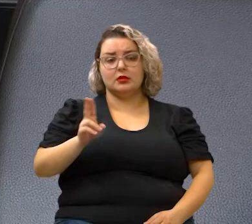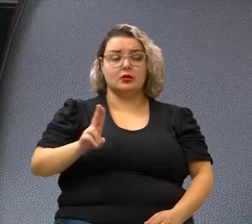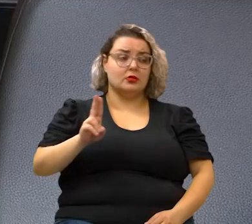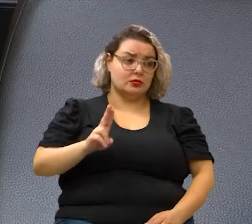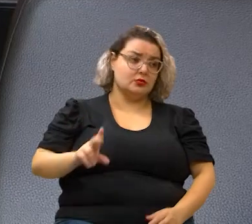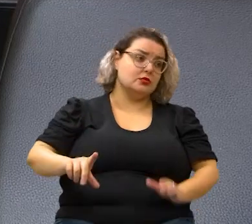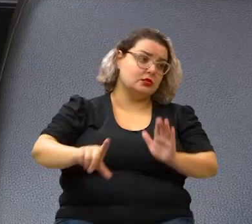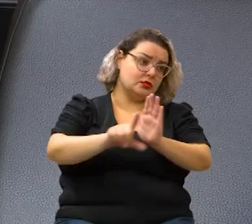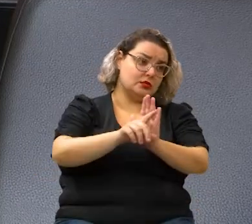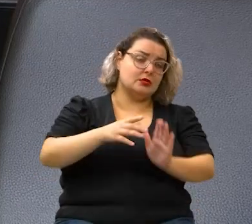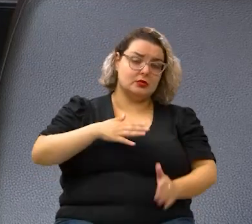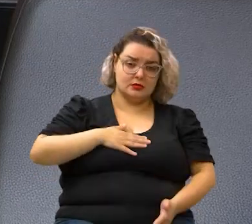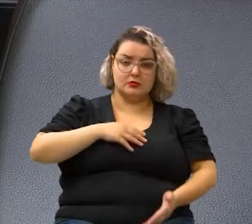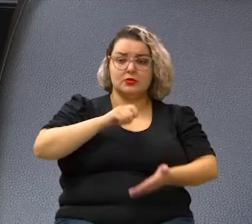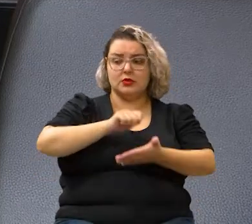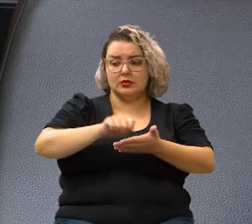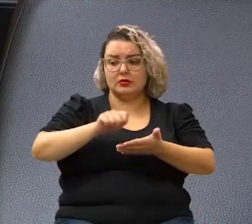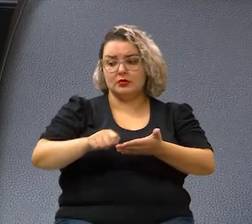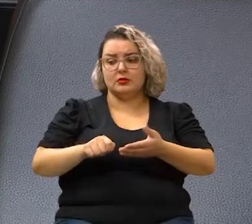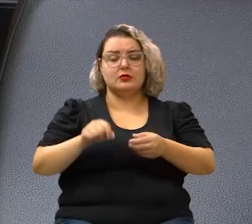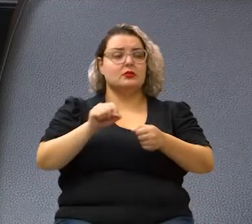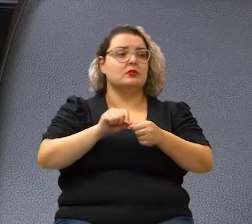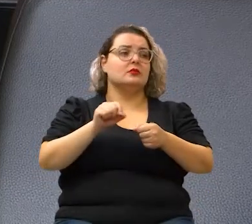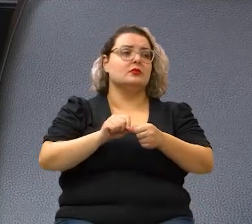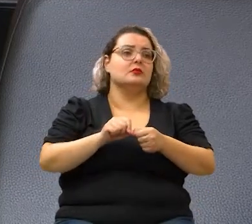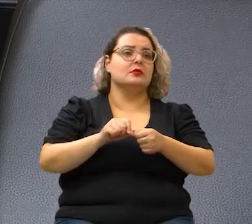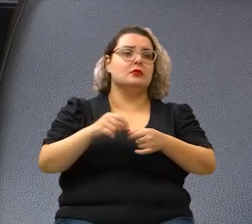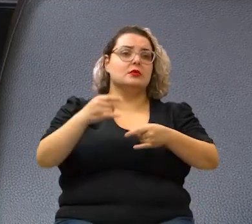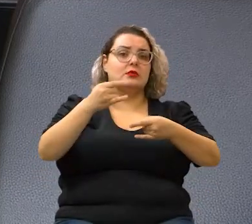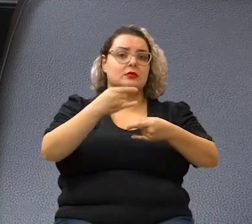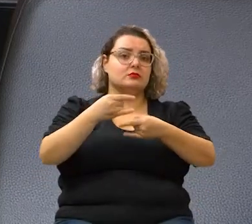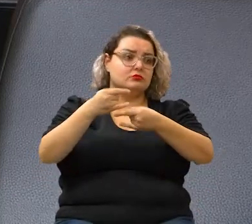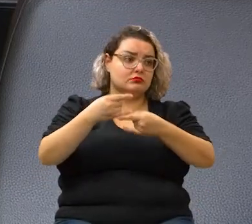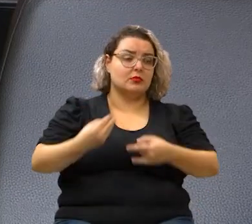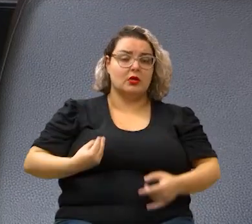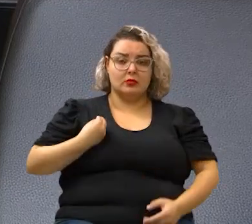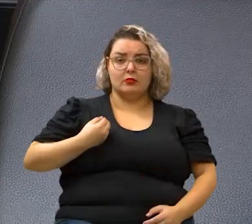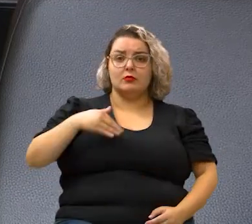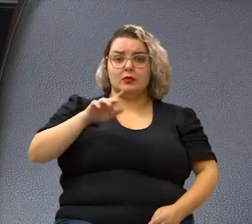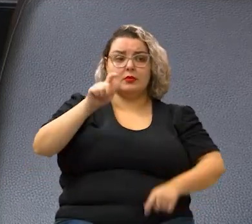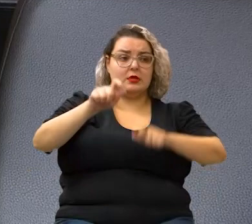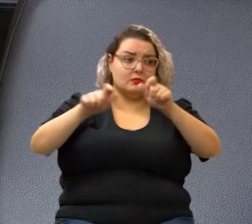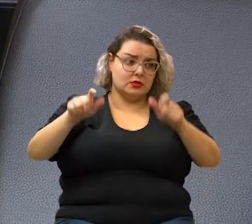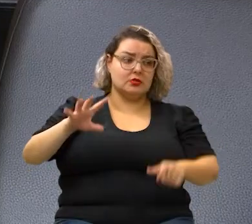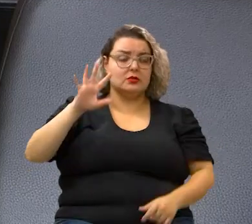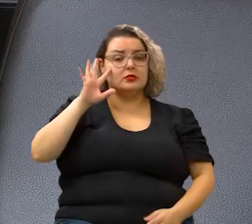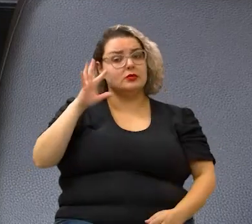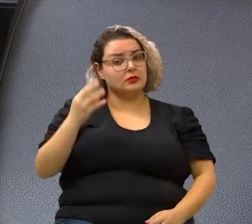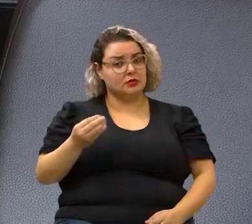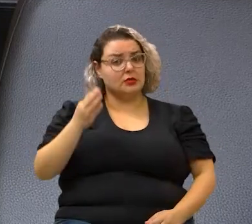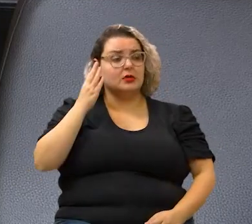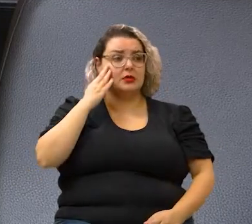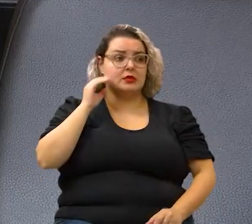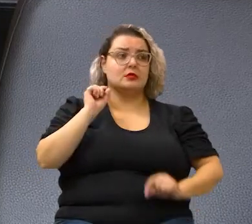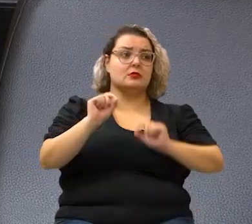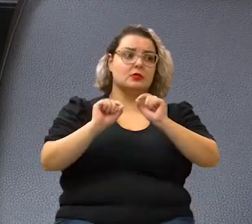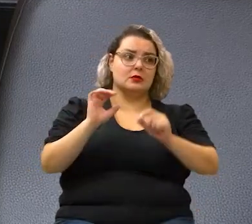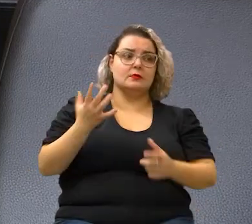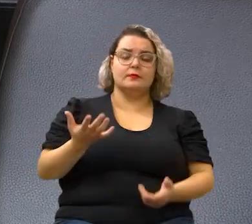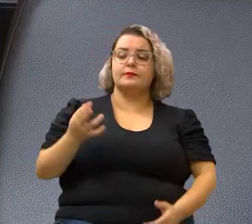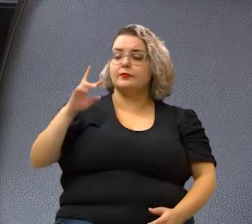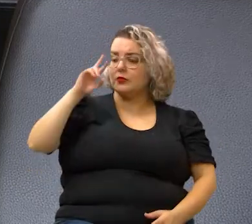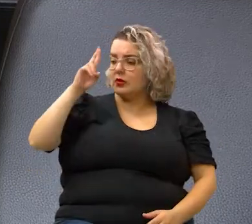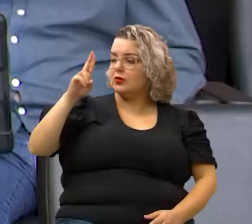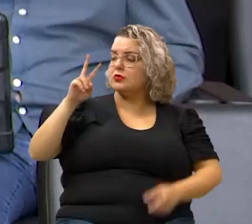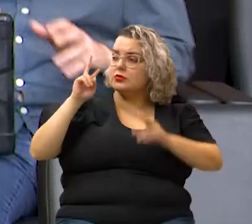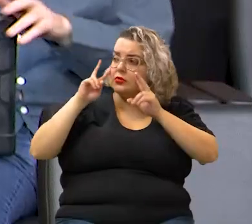toda certeza utilizar dessa lei, que é de minha autoria, e vou fazer uma transmissão ao vivo até que para mais pessoas tomem conhecimento e saibam o